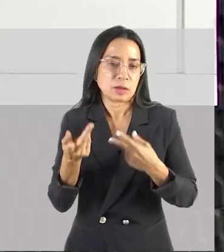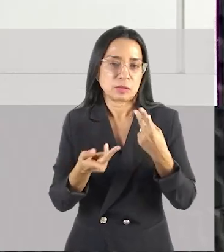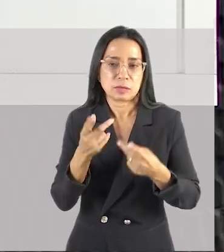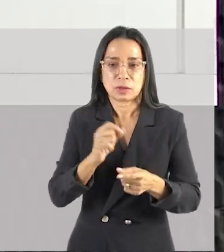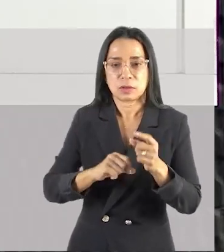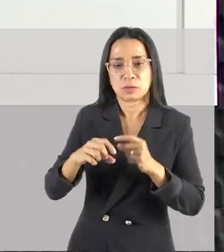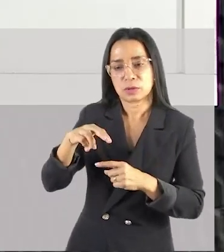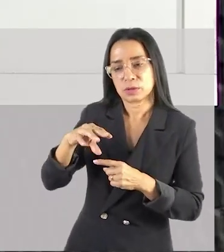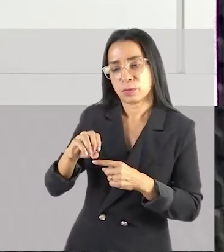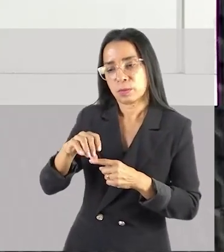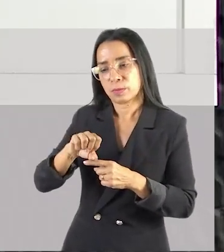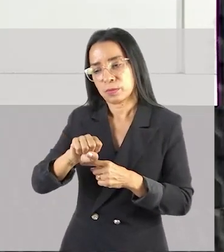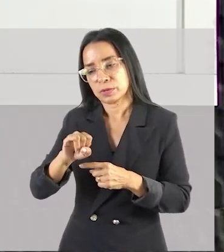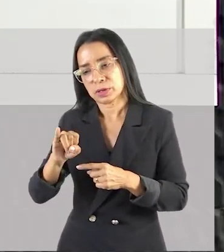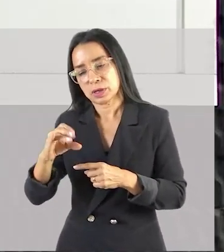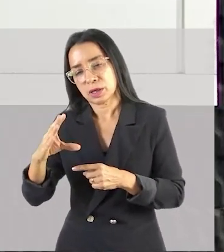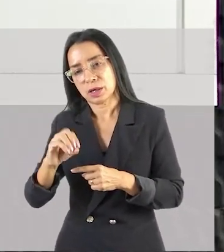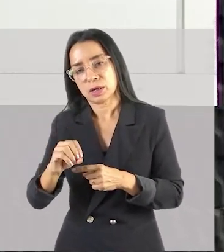aí por